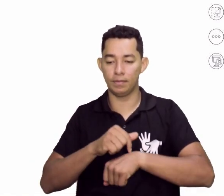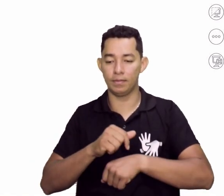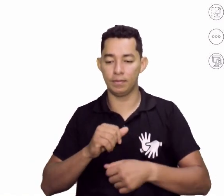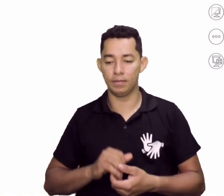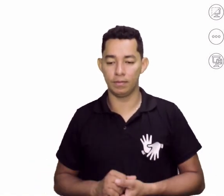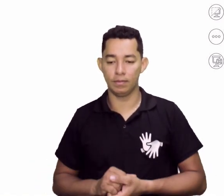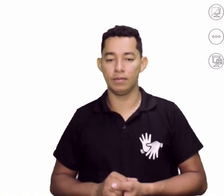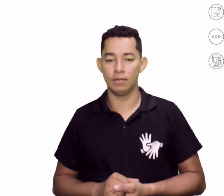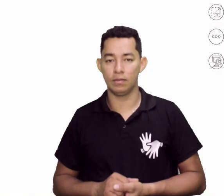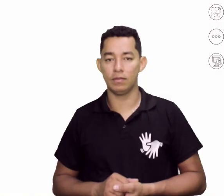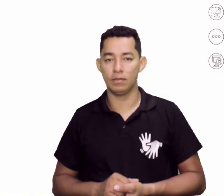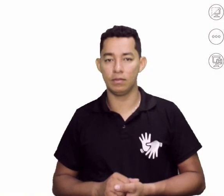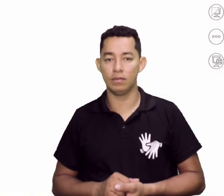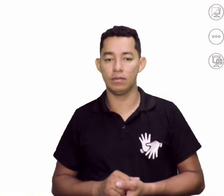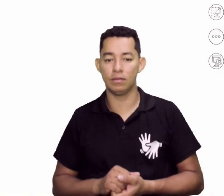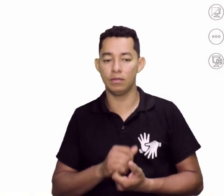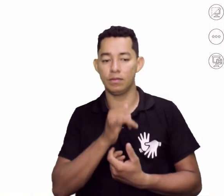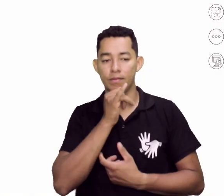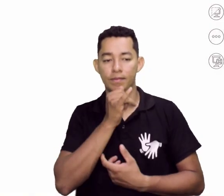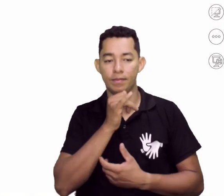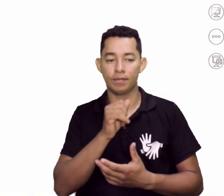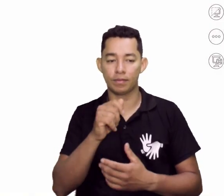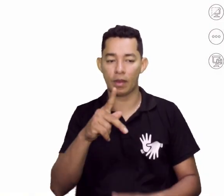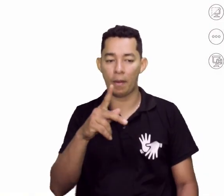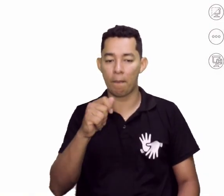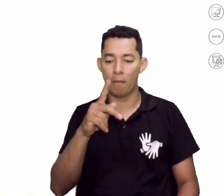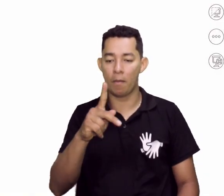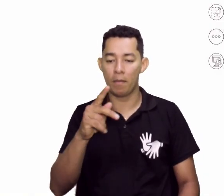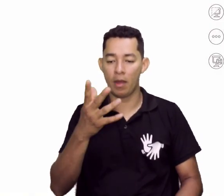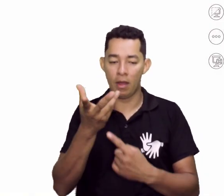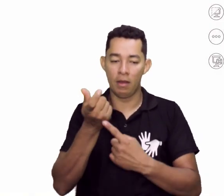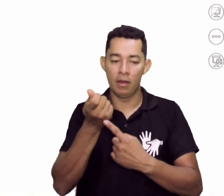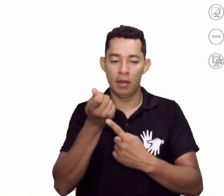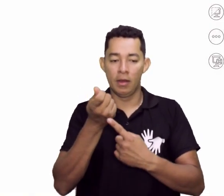cara buscou um novo tipo de arte usando